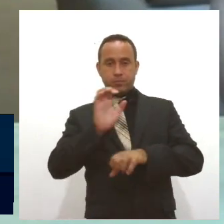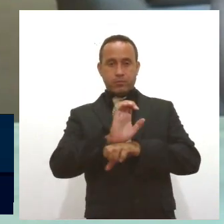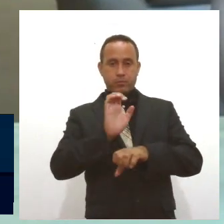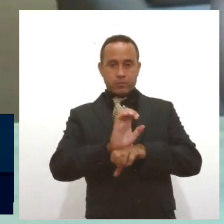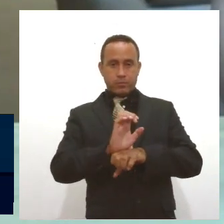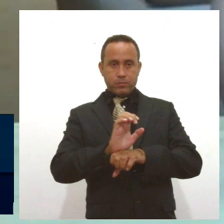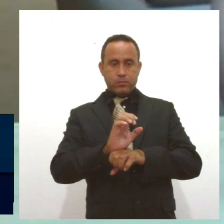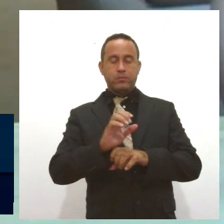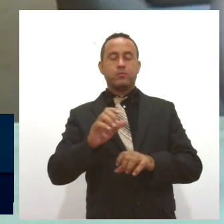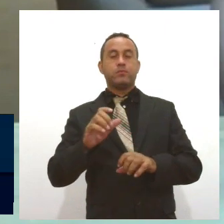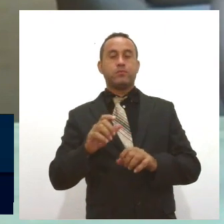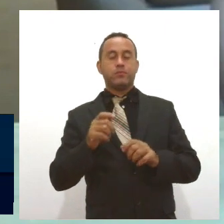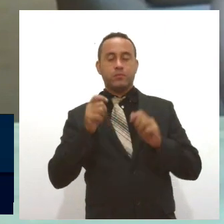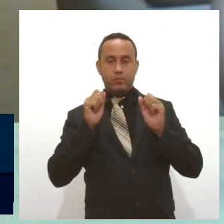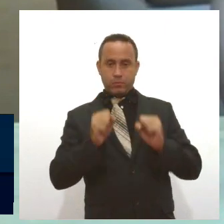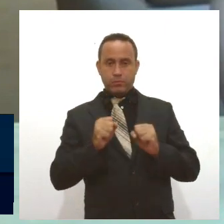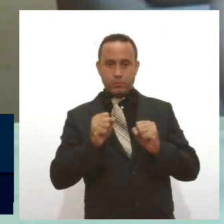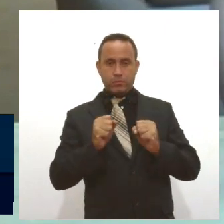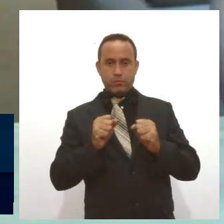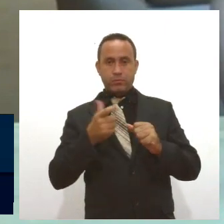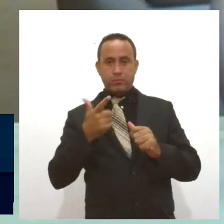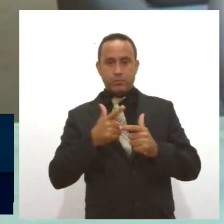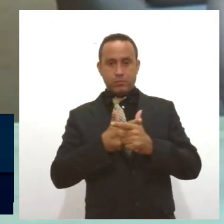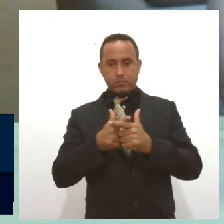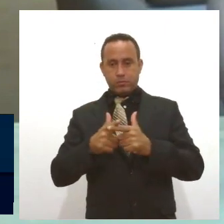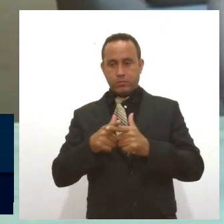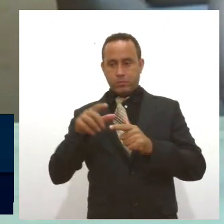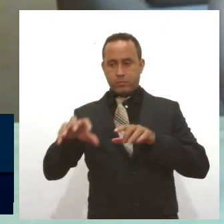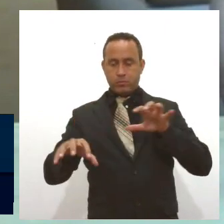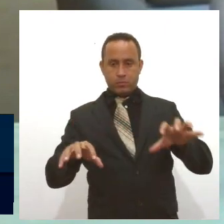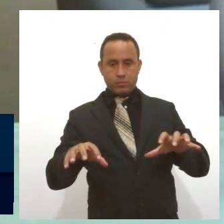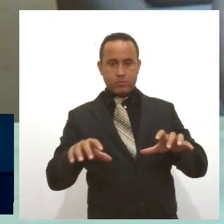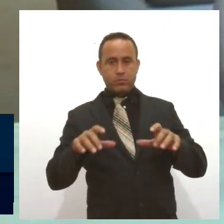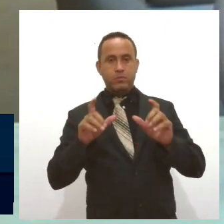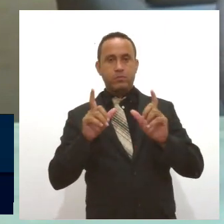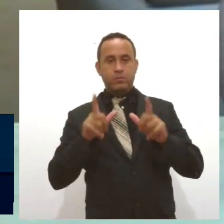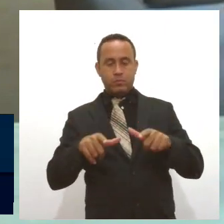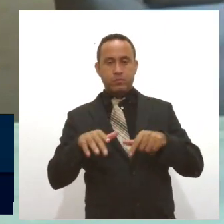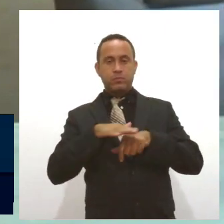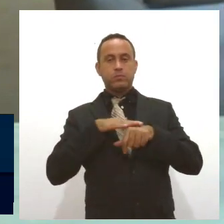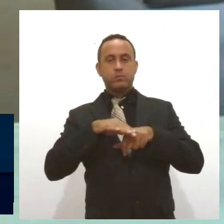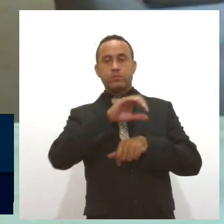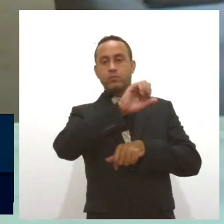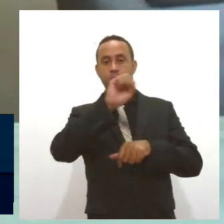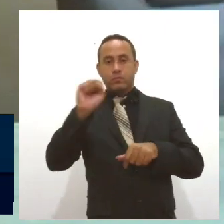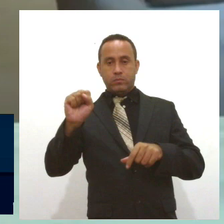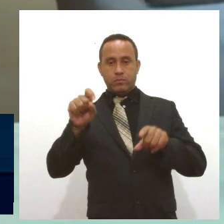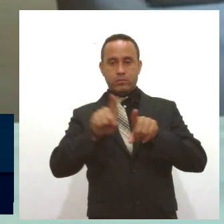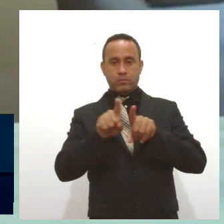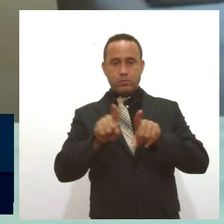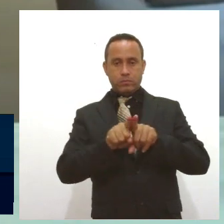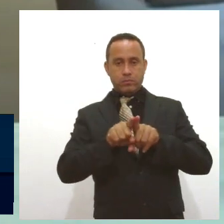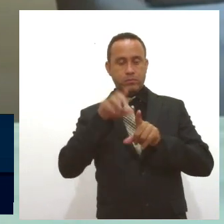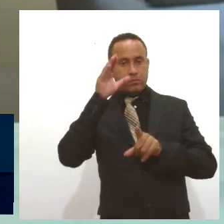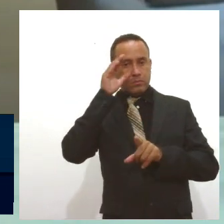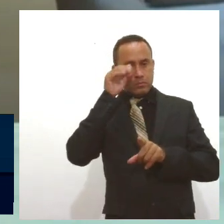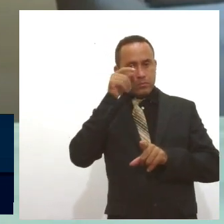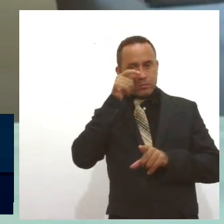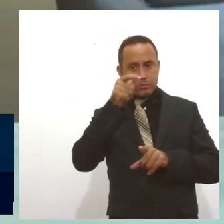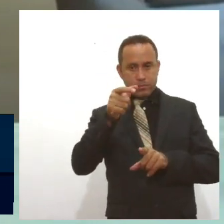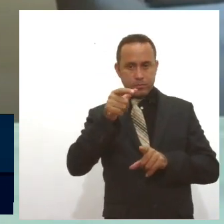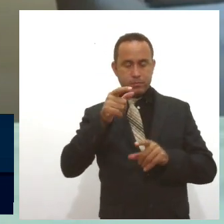perdas, né, com a divisão daquela taxa. Conversando com o superintendente do IBAMA, também achei interessante a visão dele